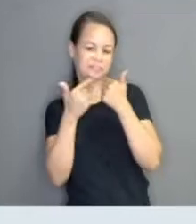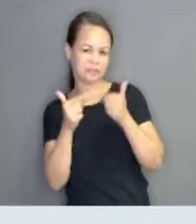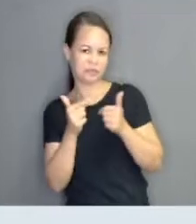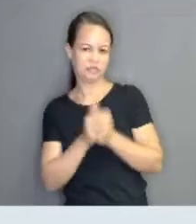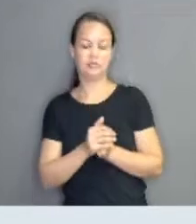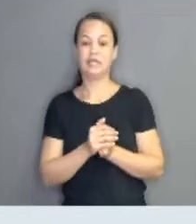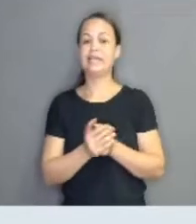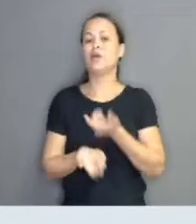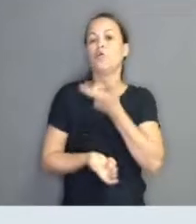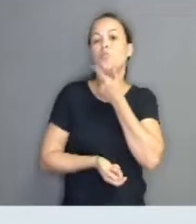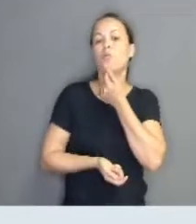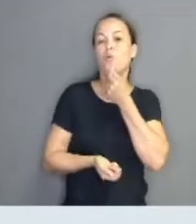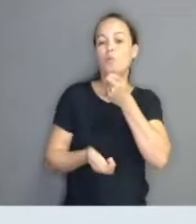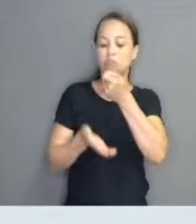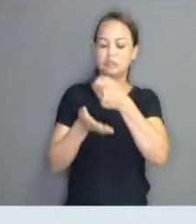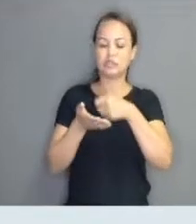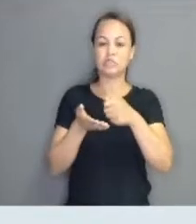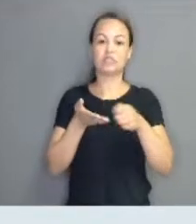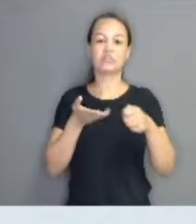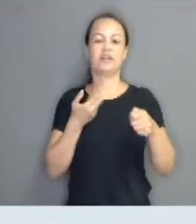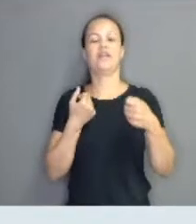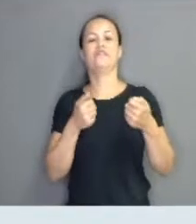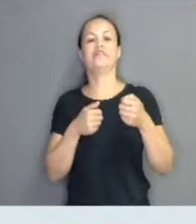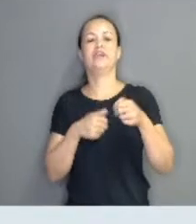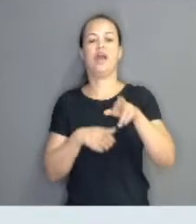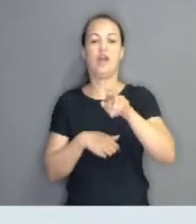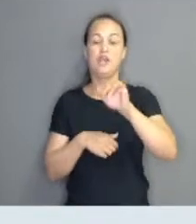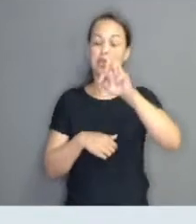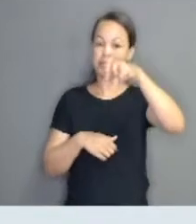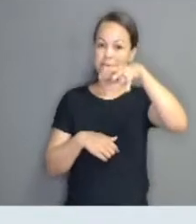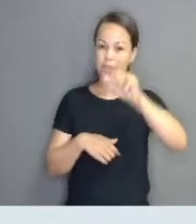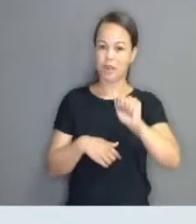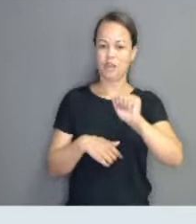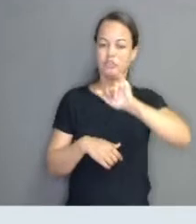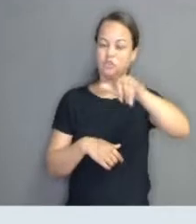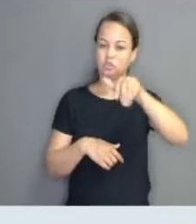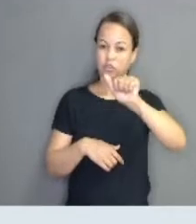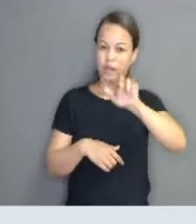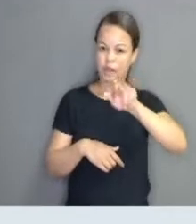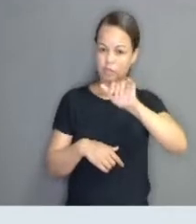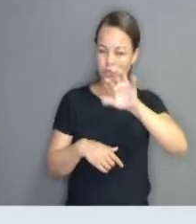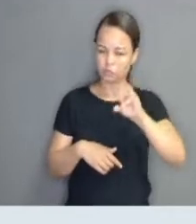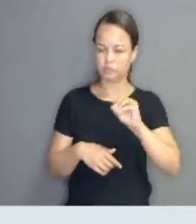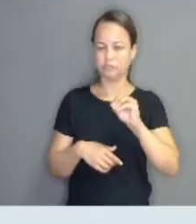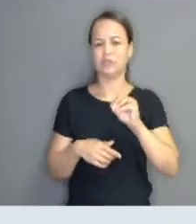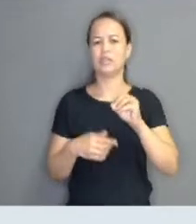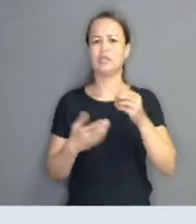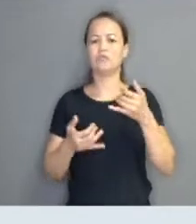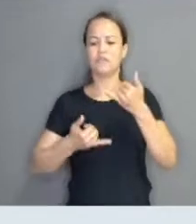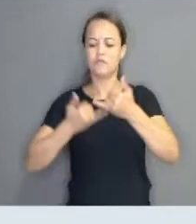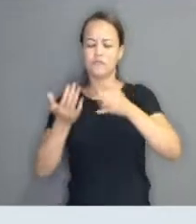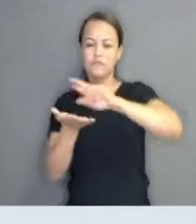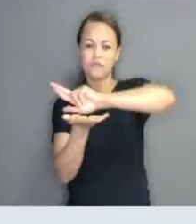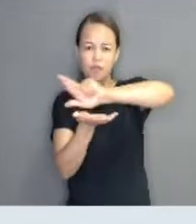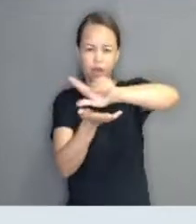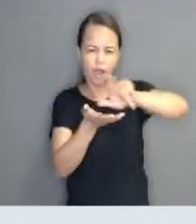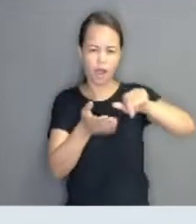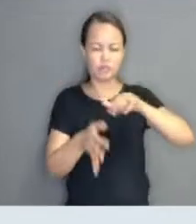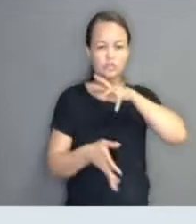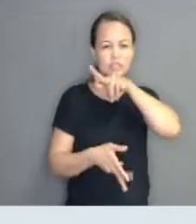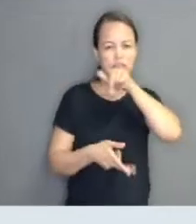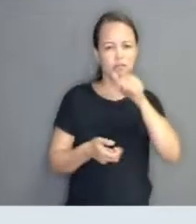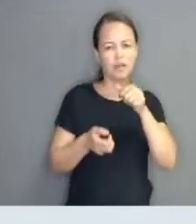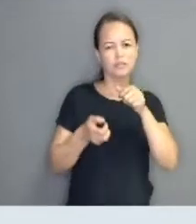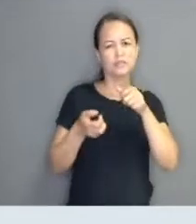bichos ele traz um nome de animais e eu não sei se vocês perceberam que as